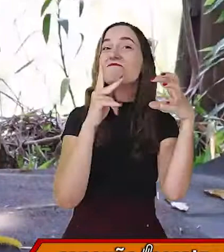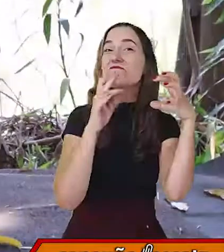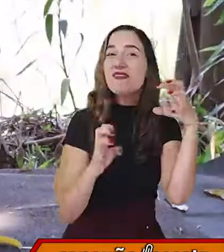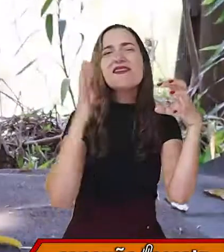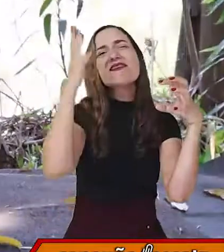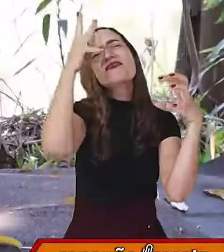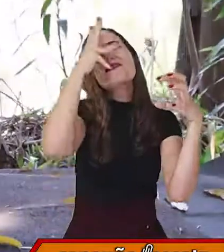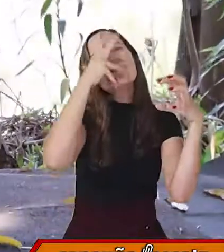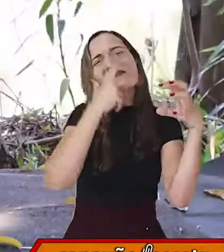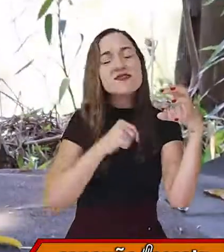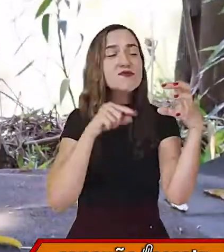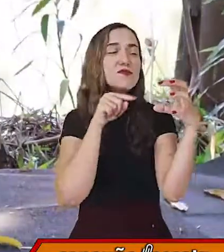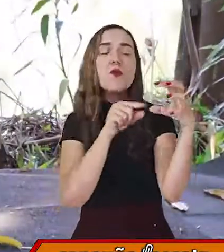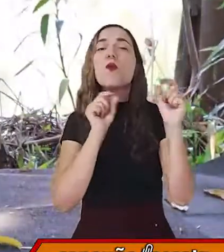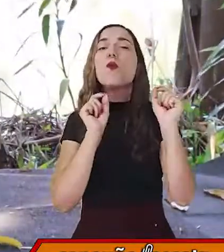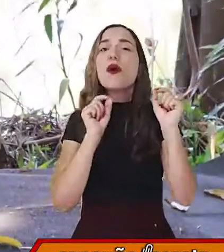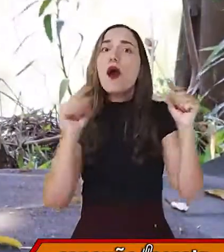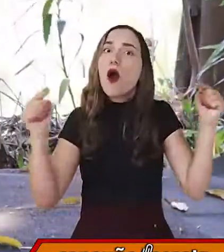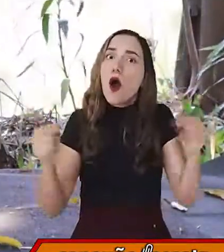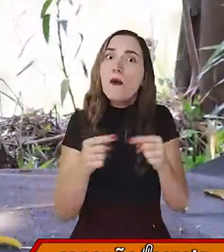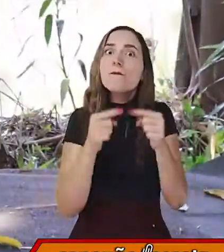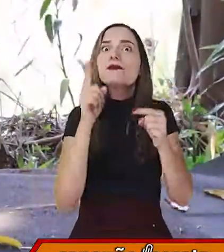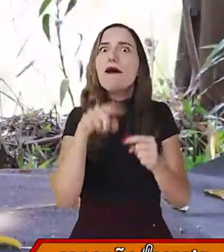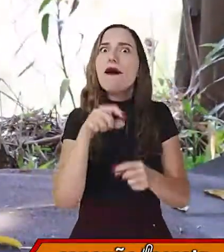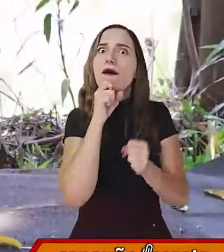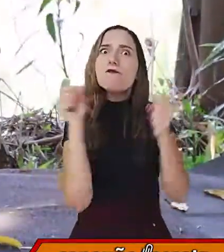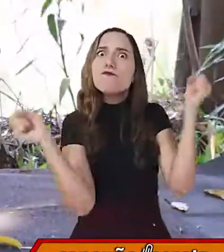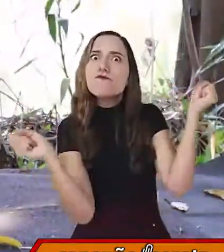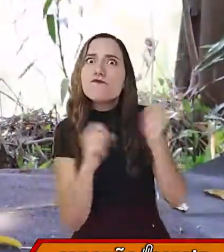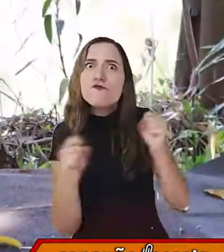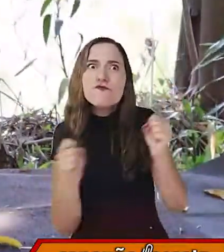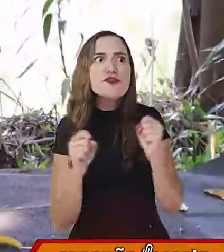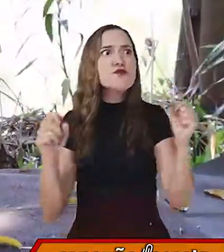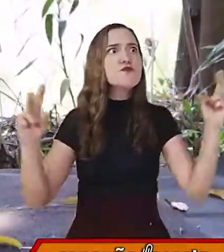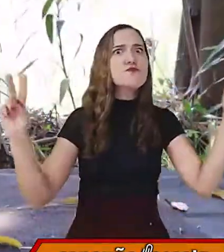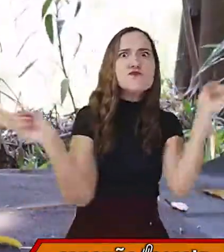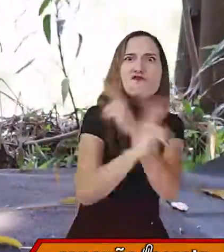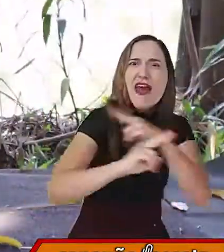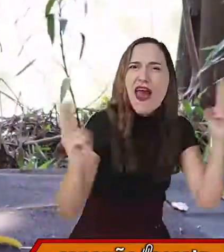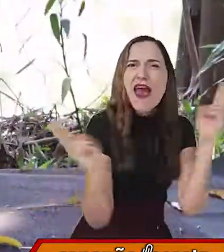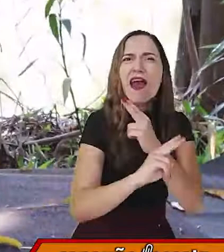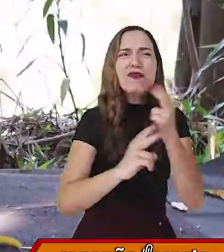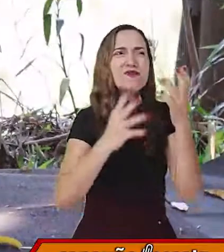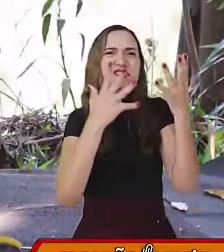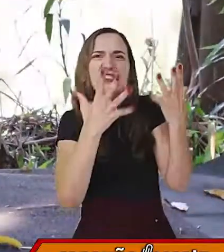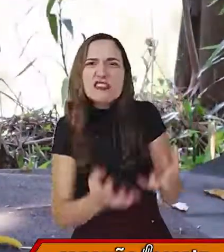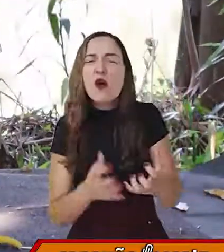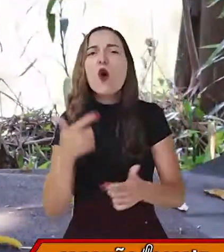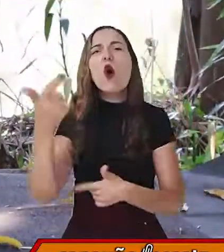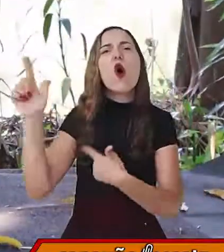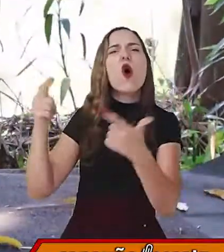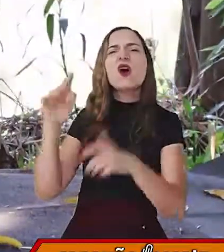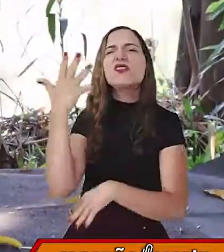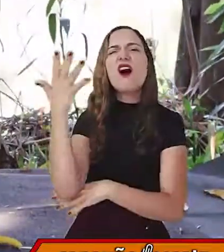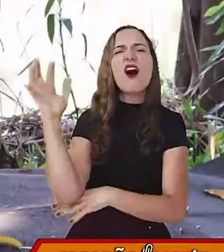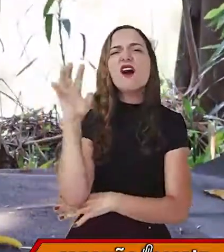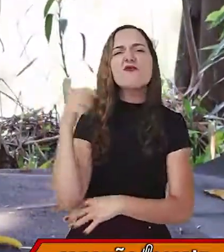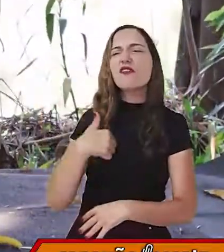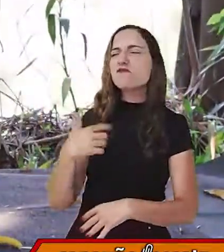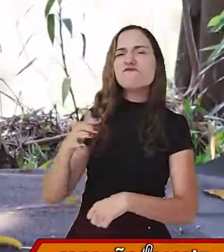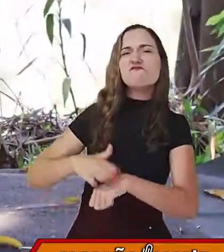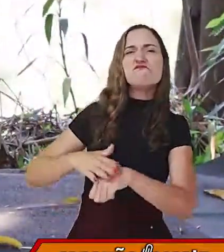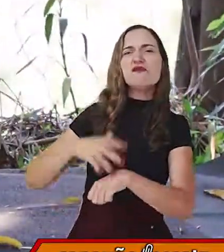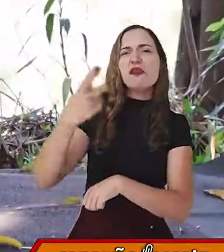época de tanta seca, uma erva, né, uma época de tanto vento, e que ninguém se dispôs a florescer em